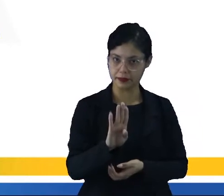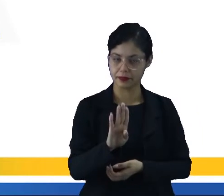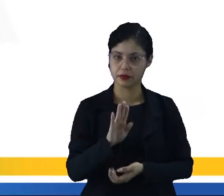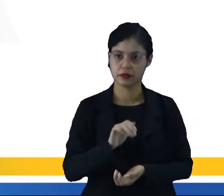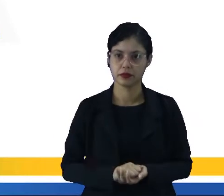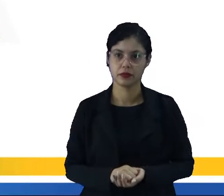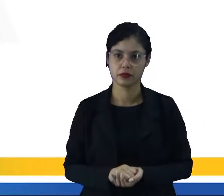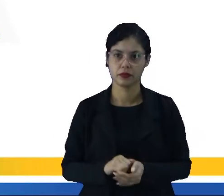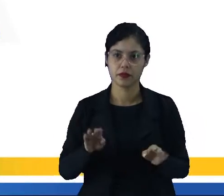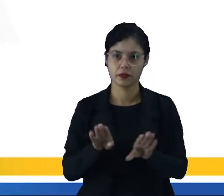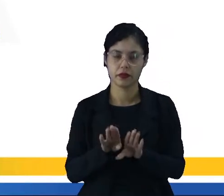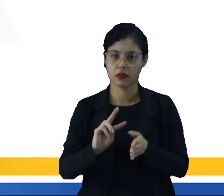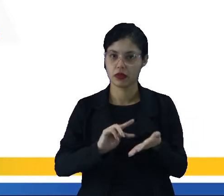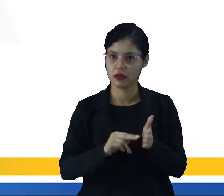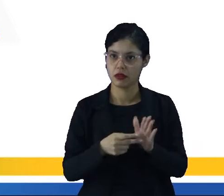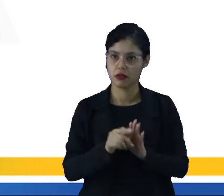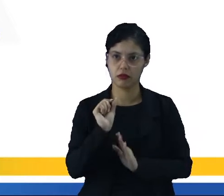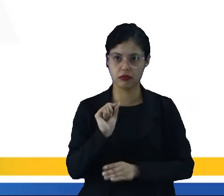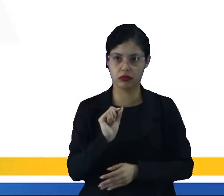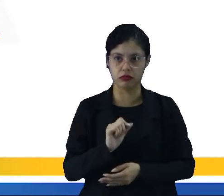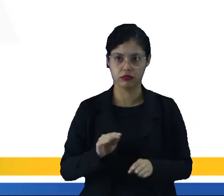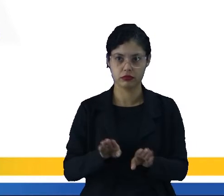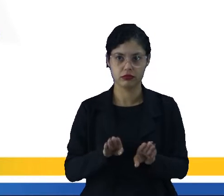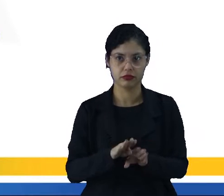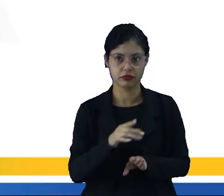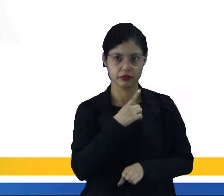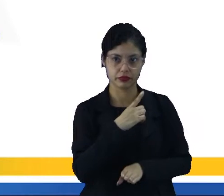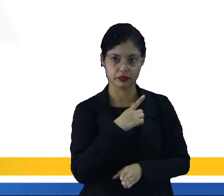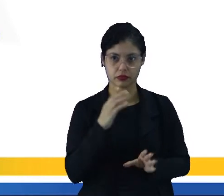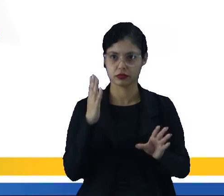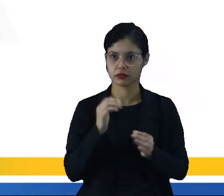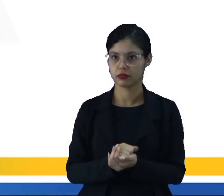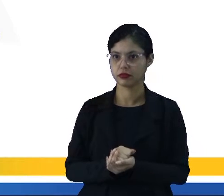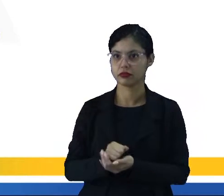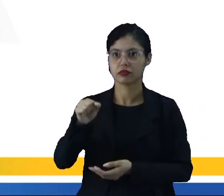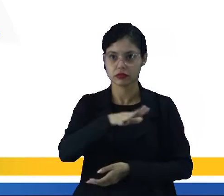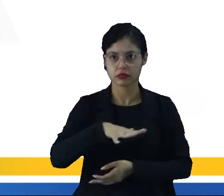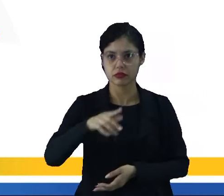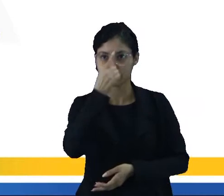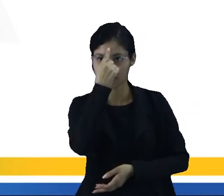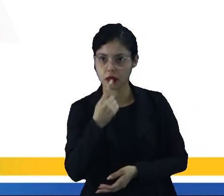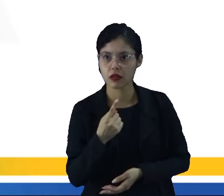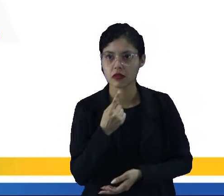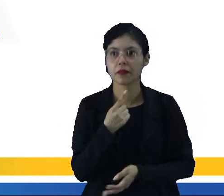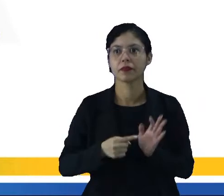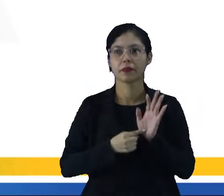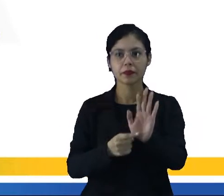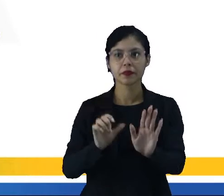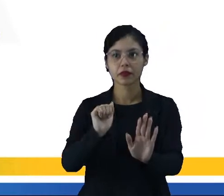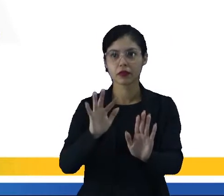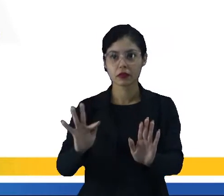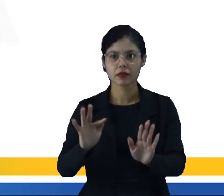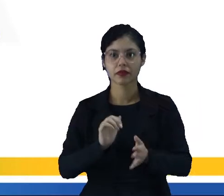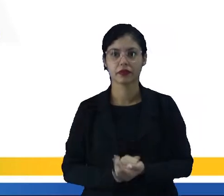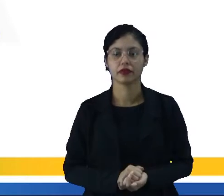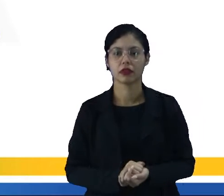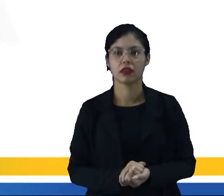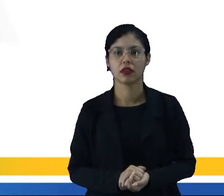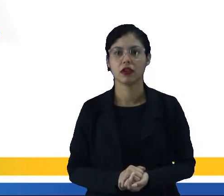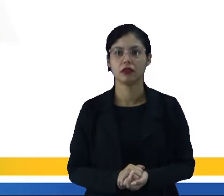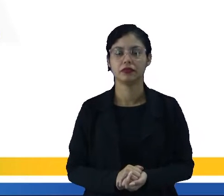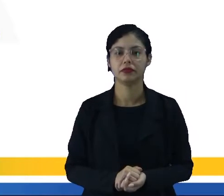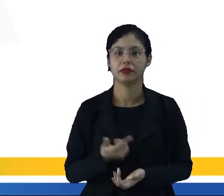a b quer dizer área da Base a área de uma face lateral será representada por a f